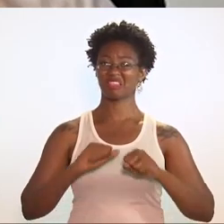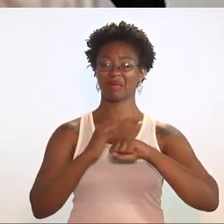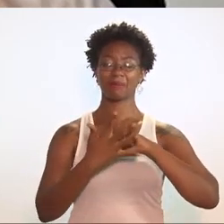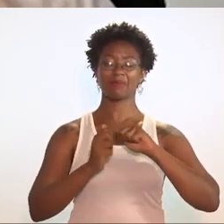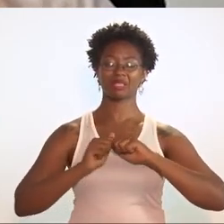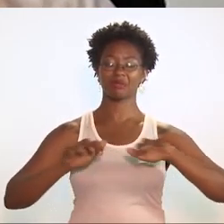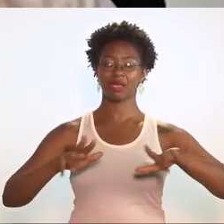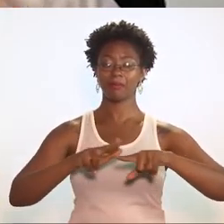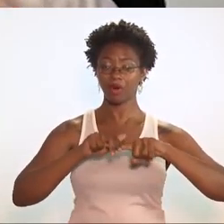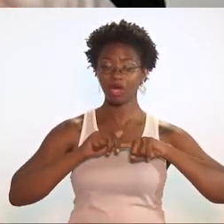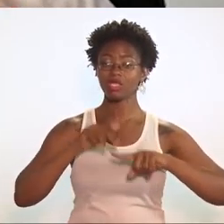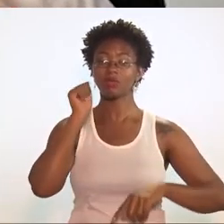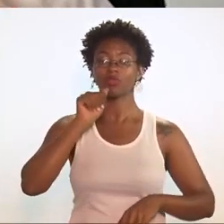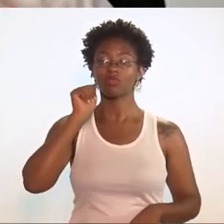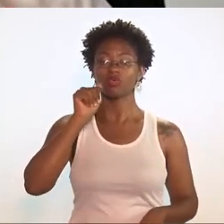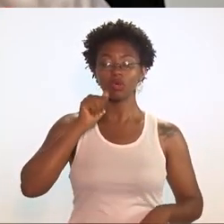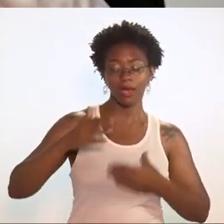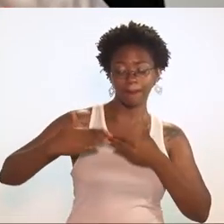absurdamente